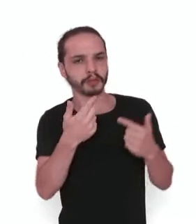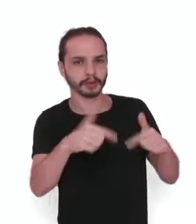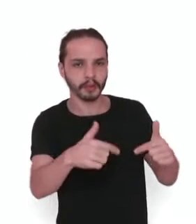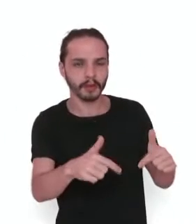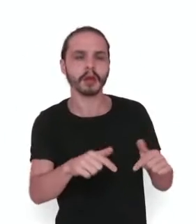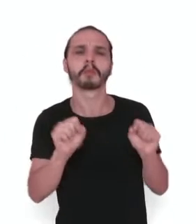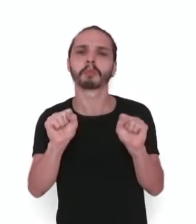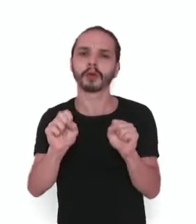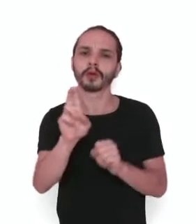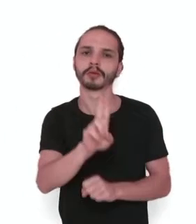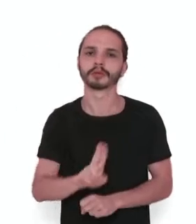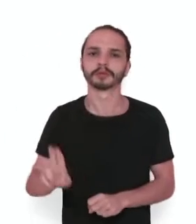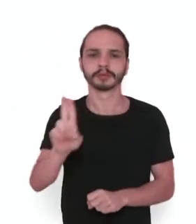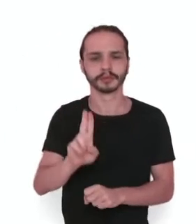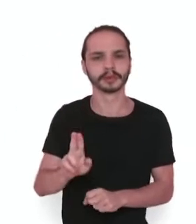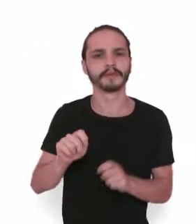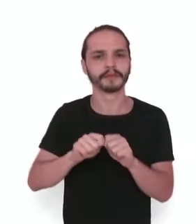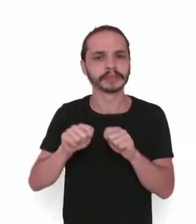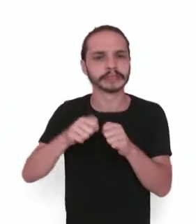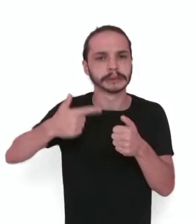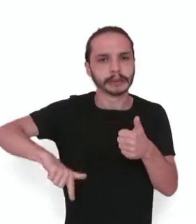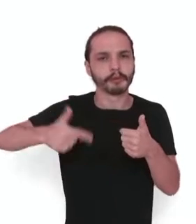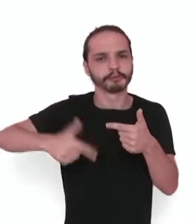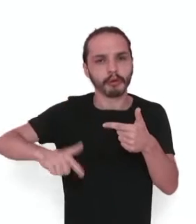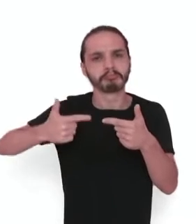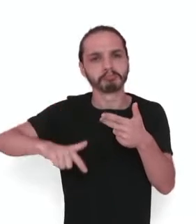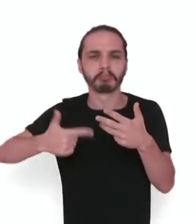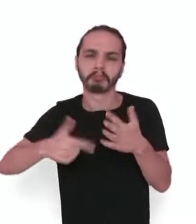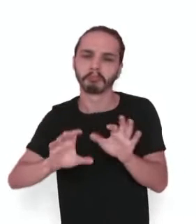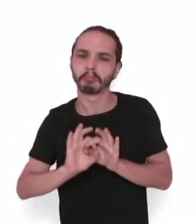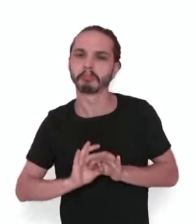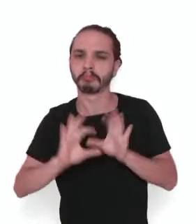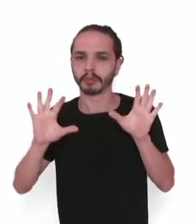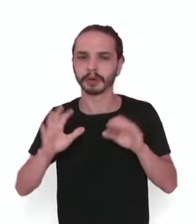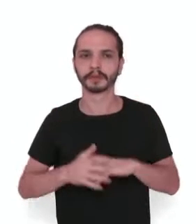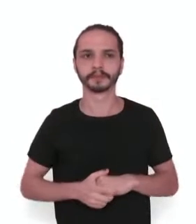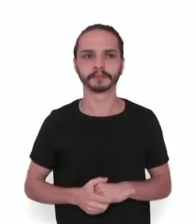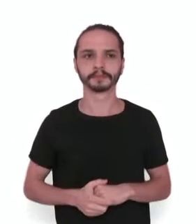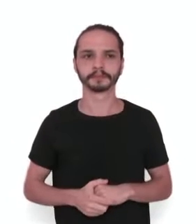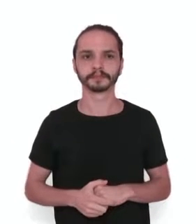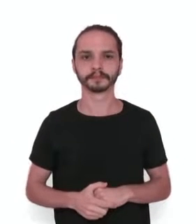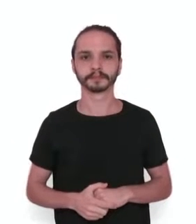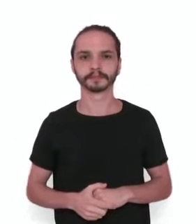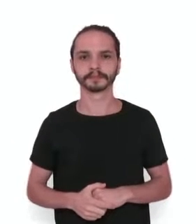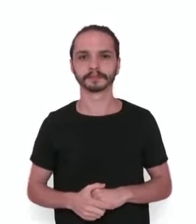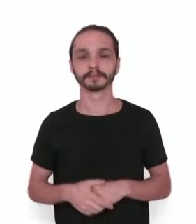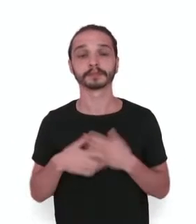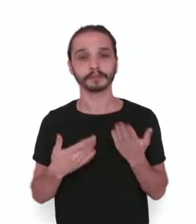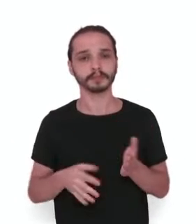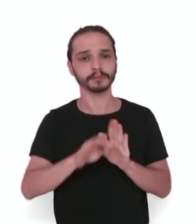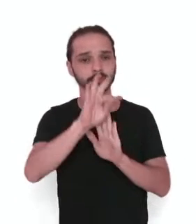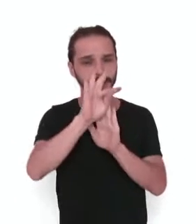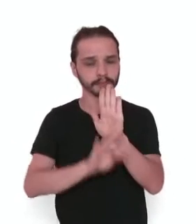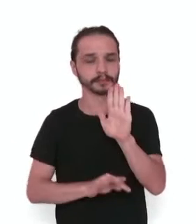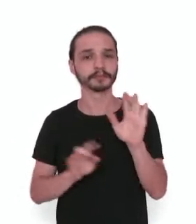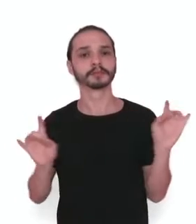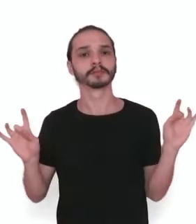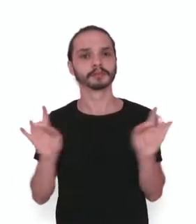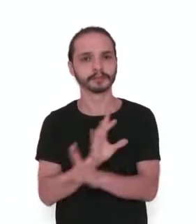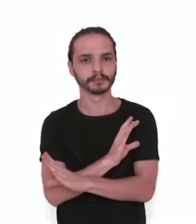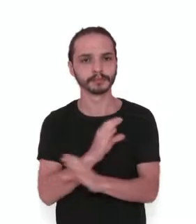as atividades tantas vezes quanto desejarem, afirma. Então o texto está disponibilizado na íntegra, né,